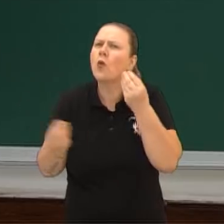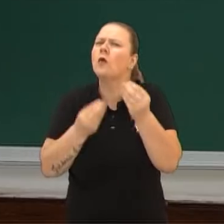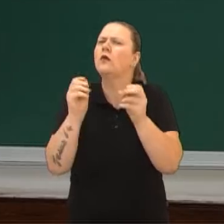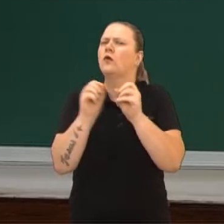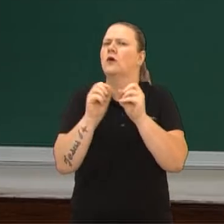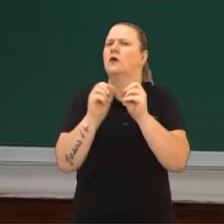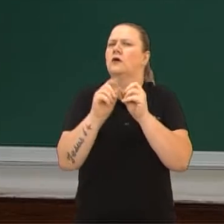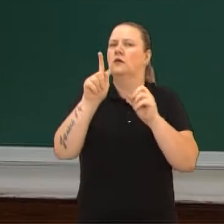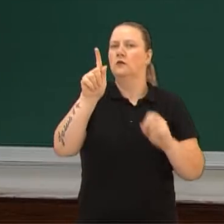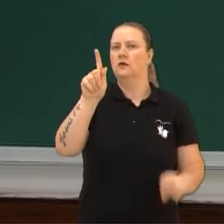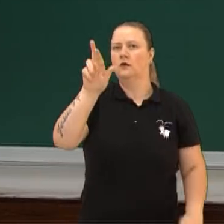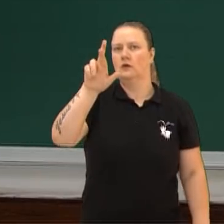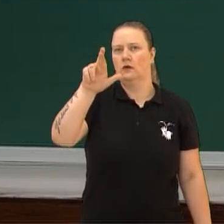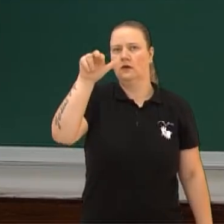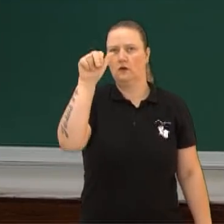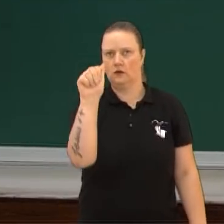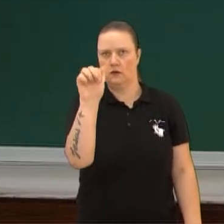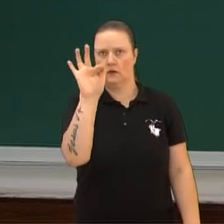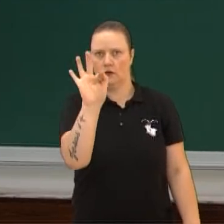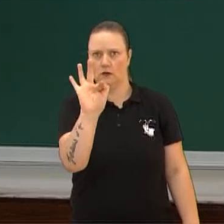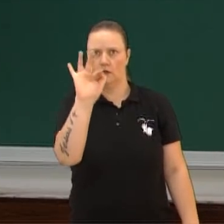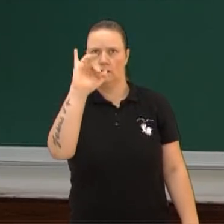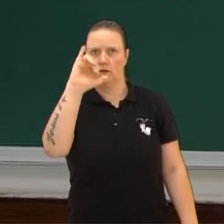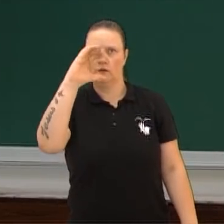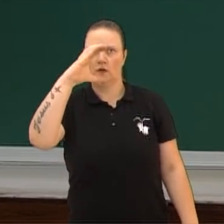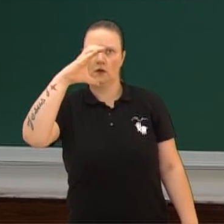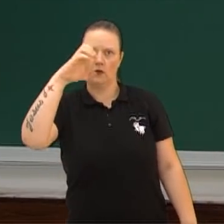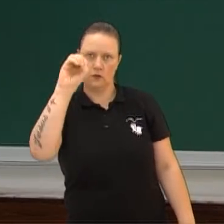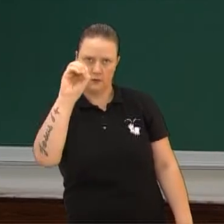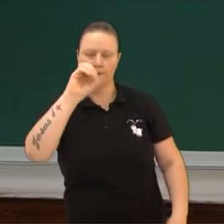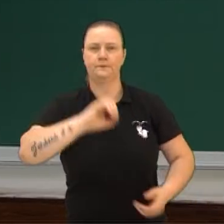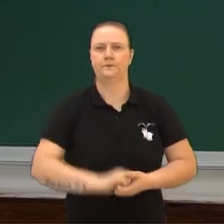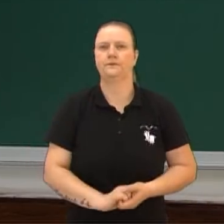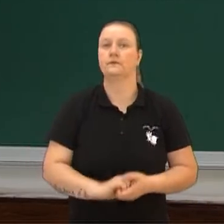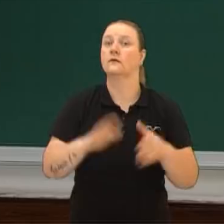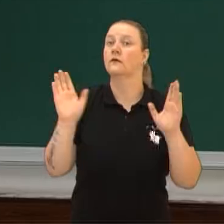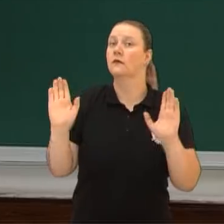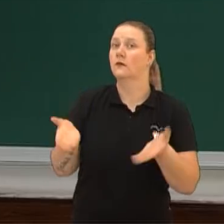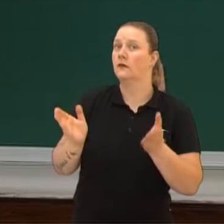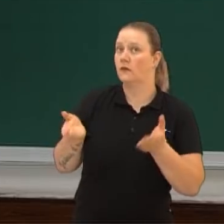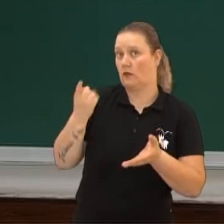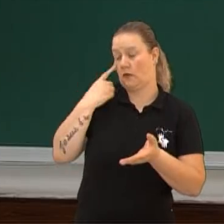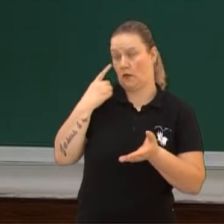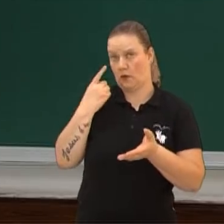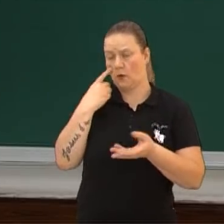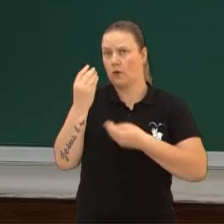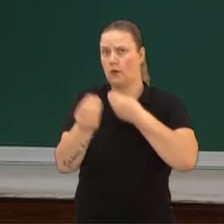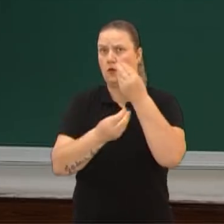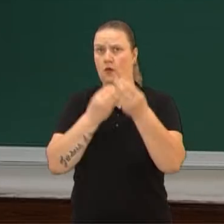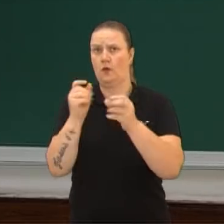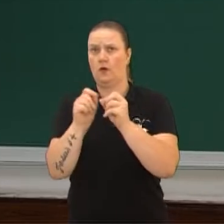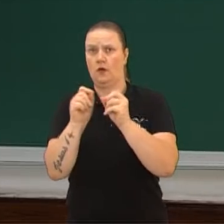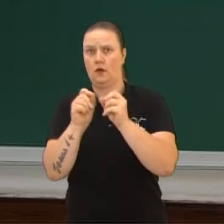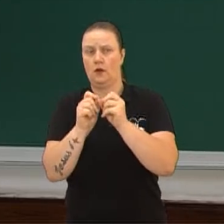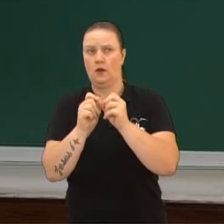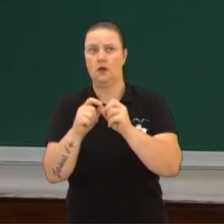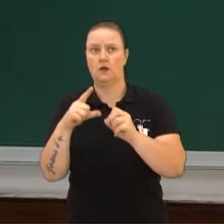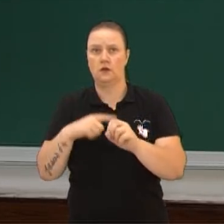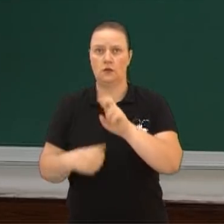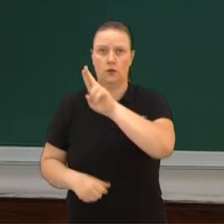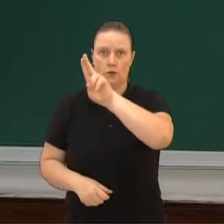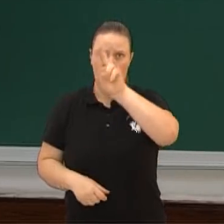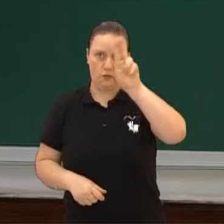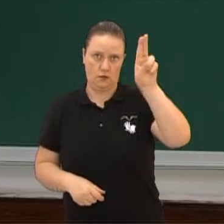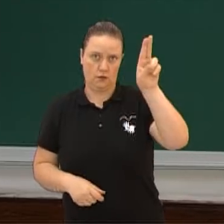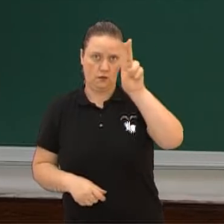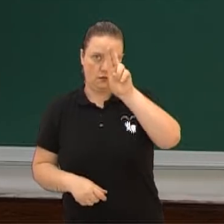tabela, né? Nós usaremos os nomes ali na horizontal, né, e o total de acertos na vertical. Então, nós temos o nome, né, ele